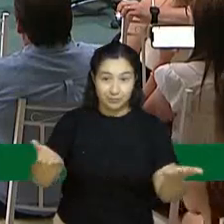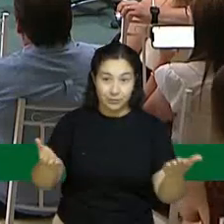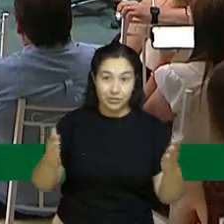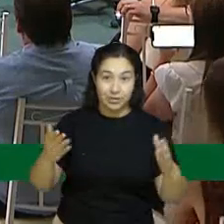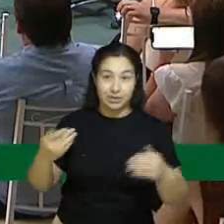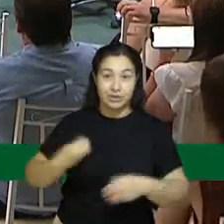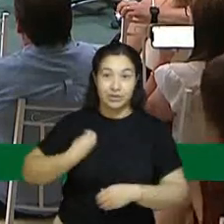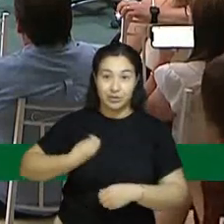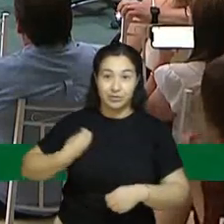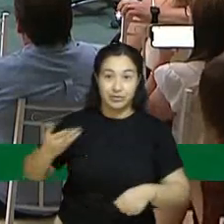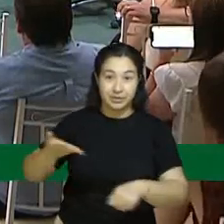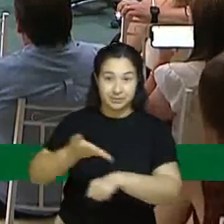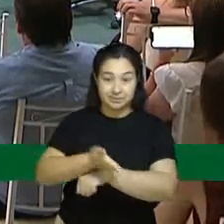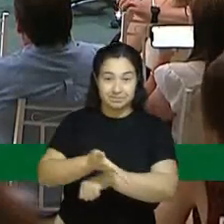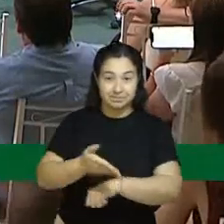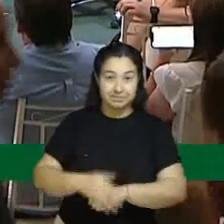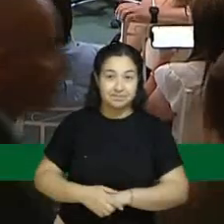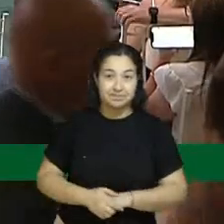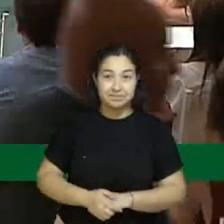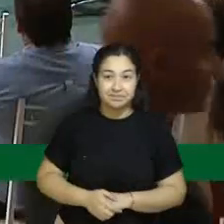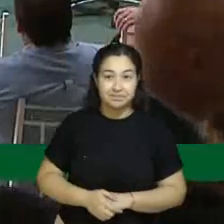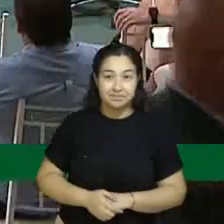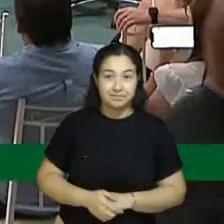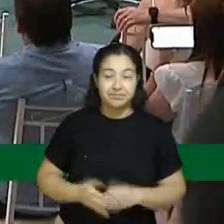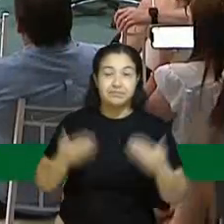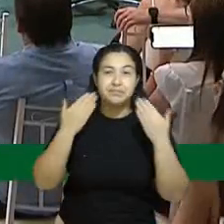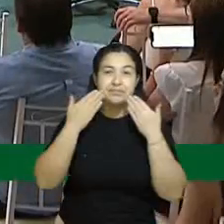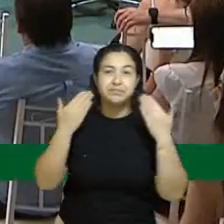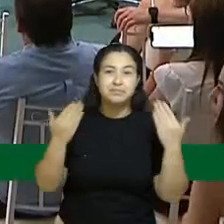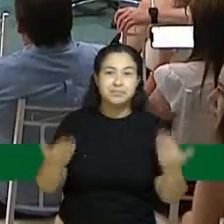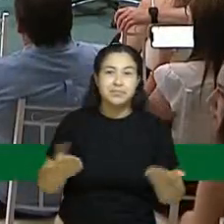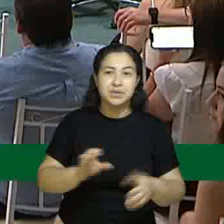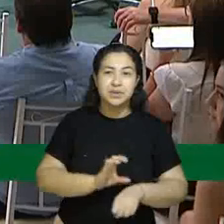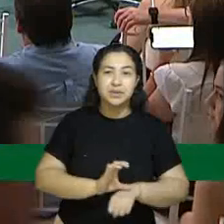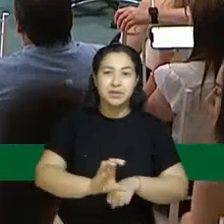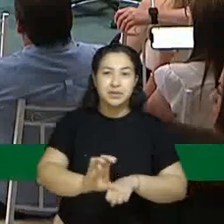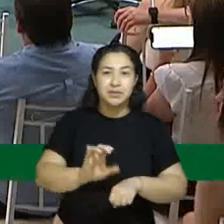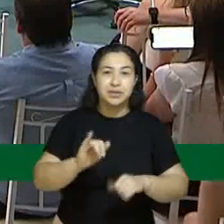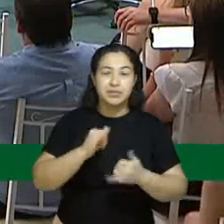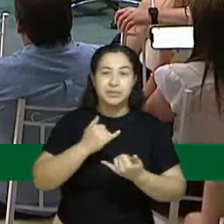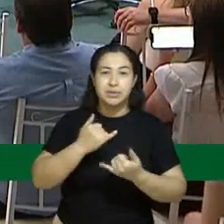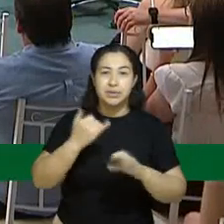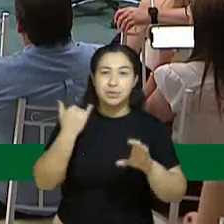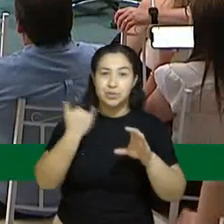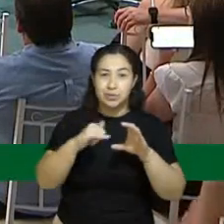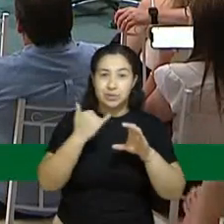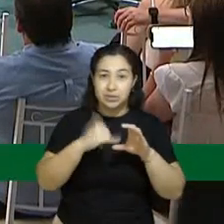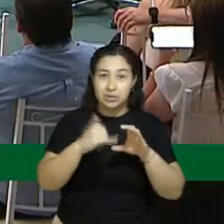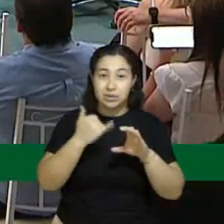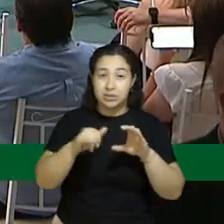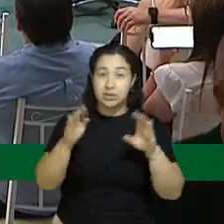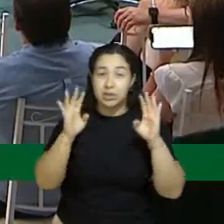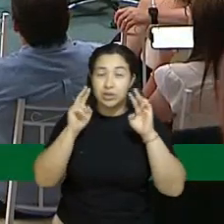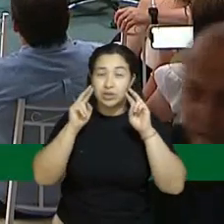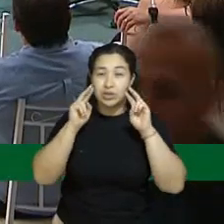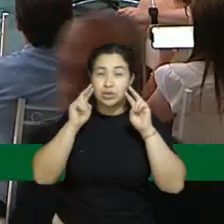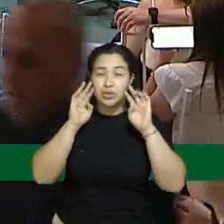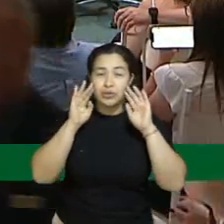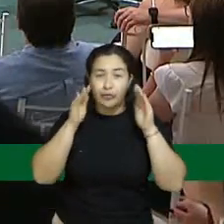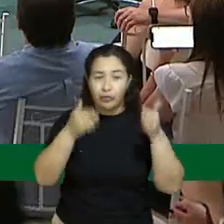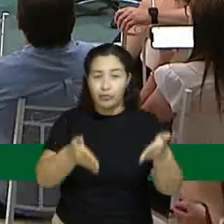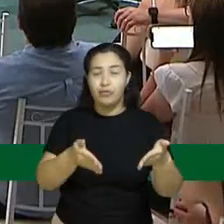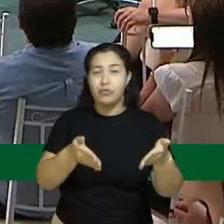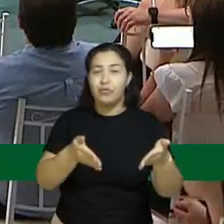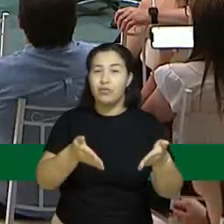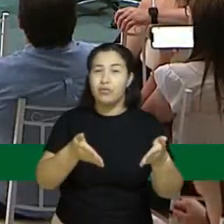presentes. Então, nós vamos apresentar aqui os investimentos da Celesc, mais voltado para o Oeste. Só um panorama geral do que foi prometido,